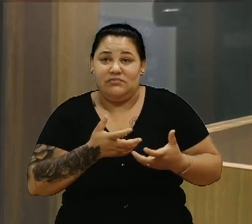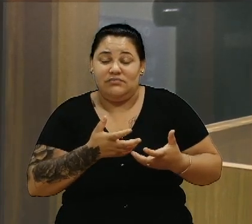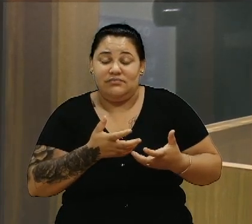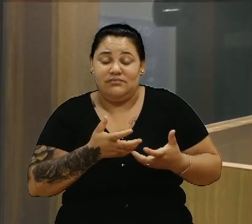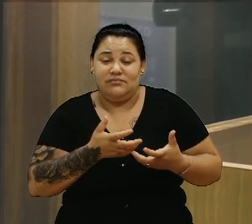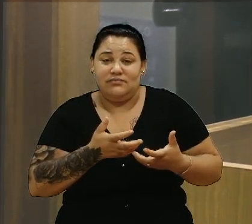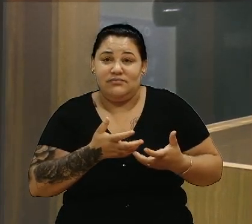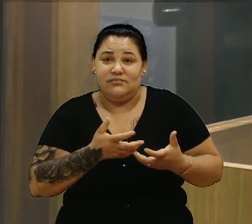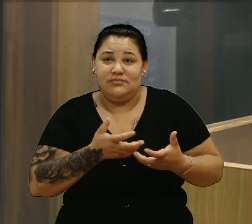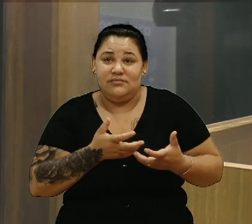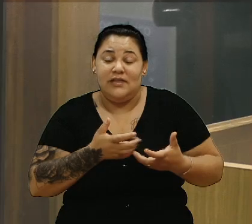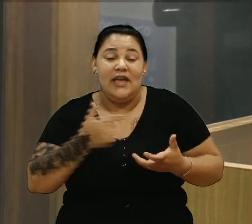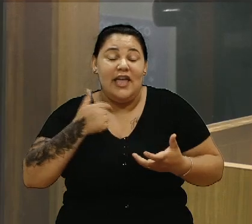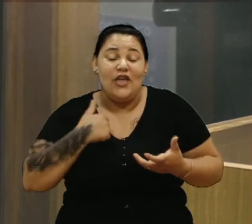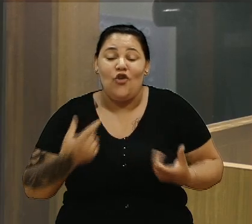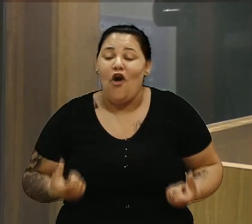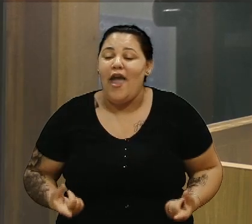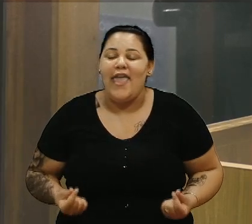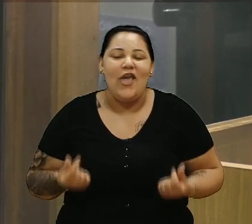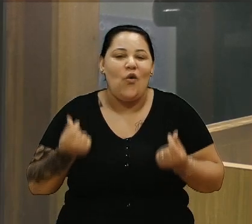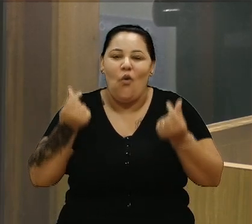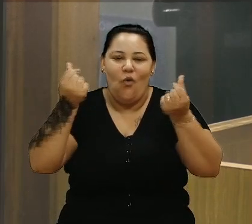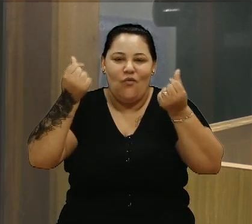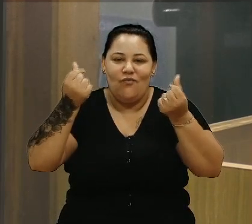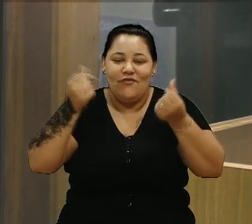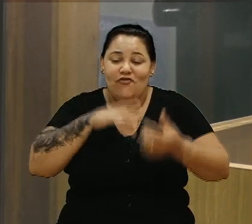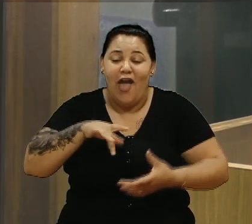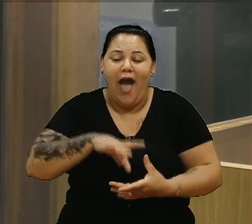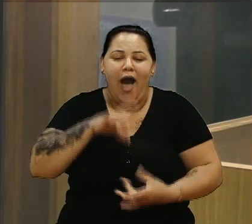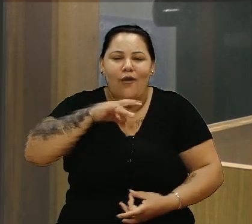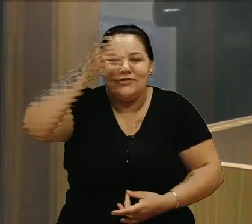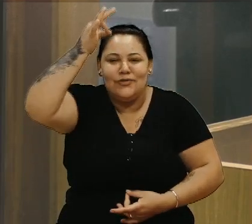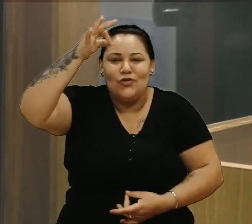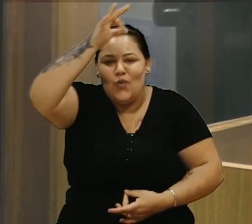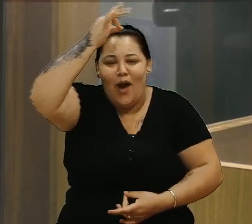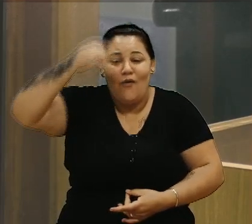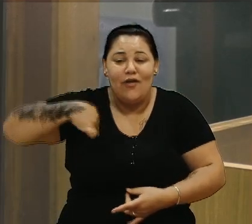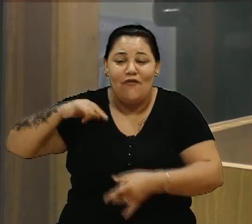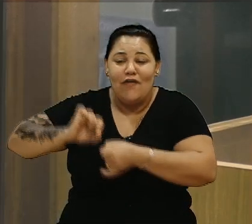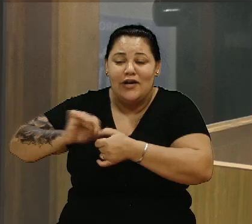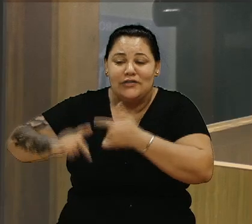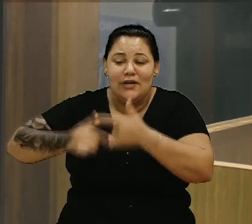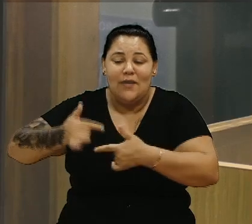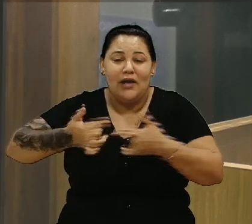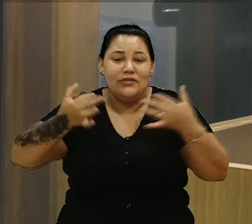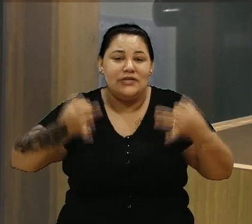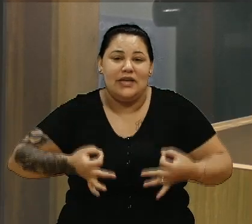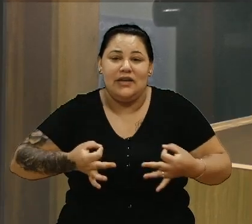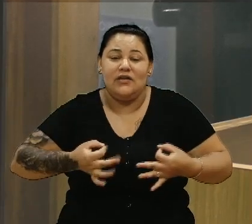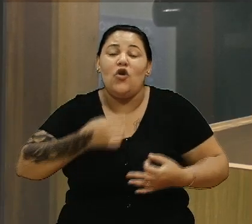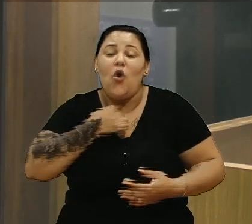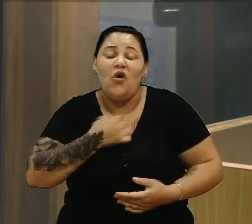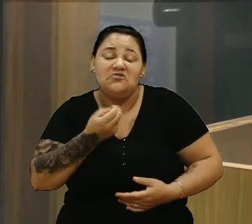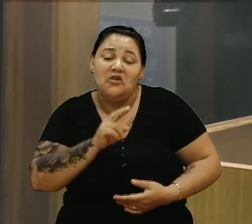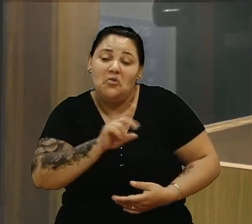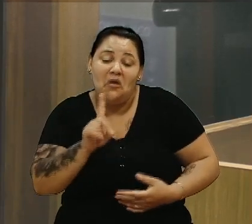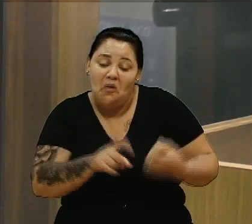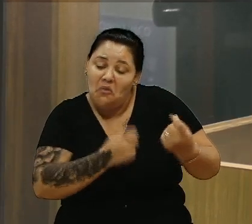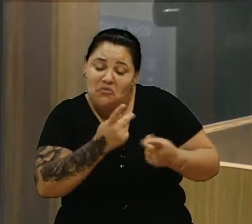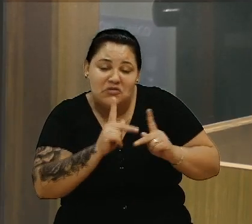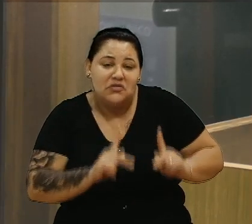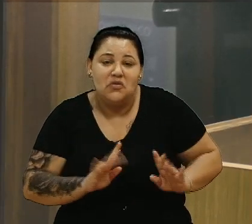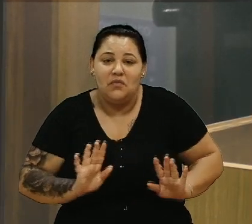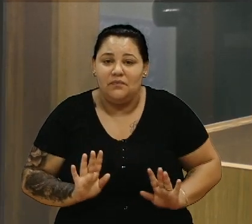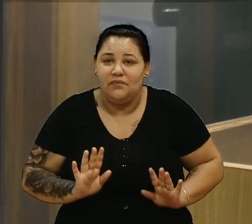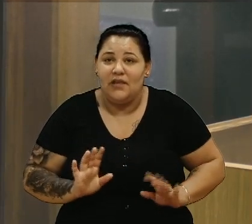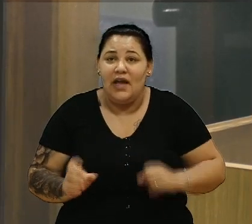Estou milionário espiritualmente, pois sei que faço a coisa certa. Custe o que custar, gostem ou não algumas pessoas. Muitos